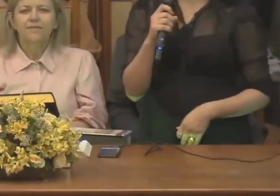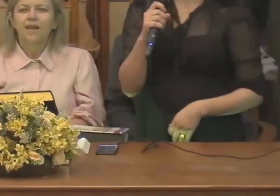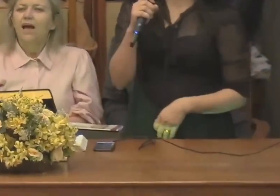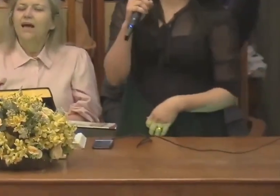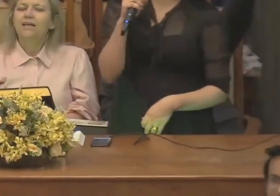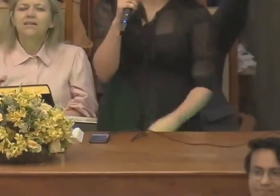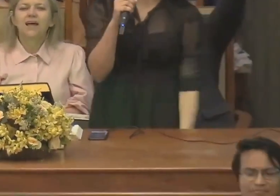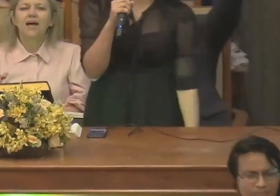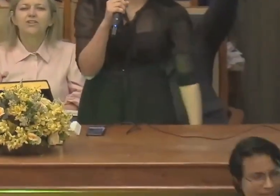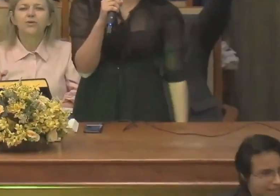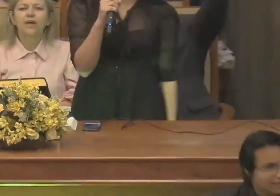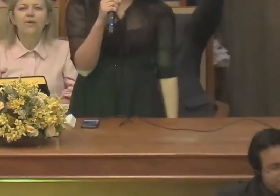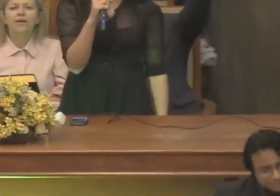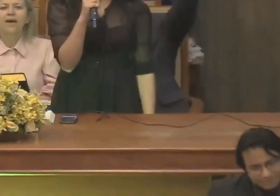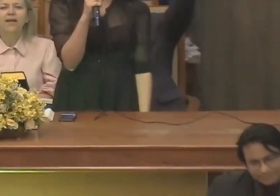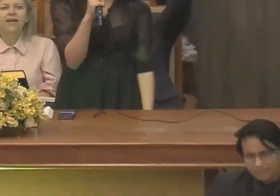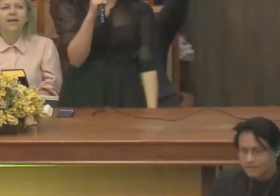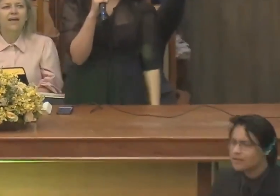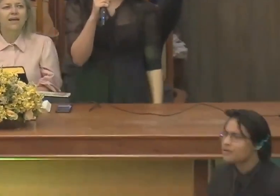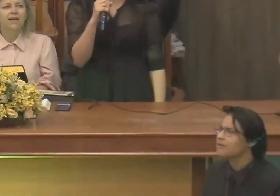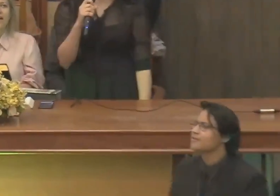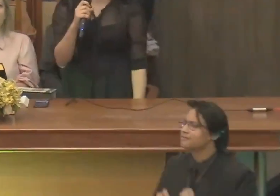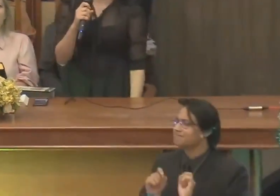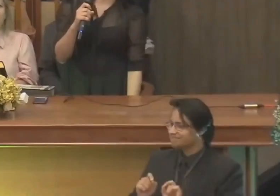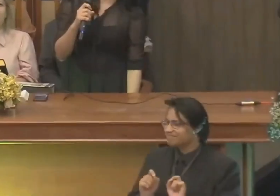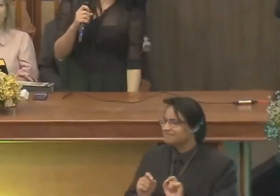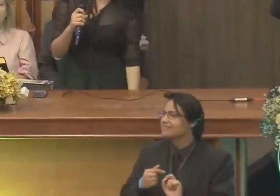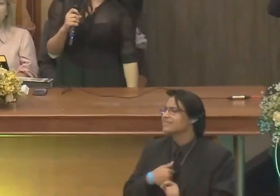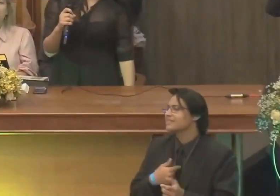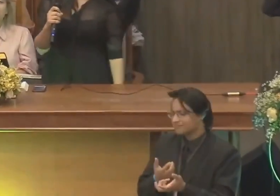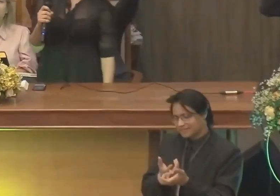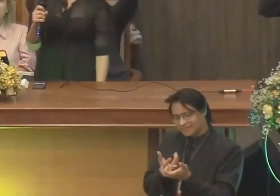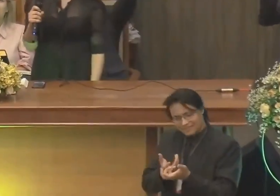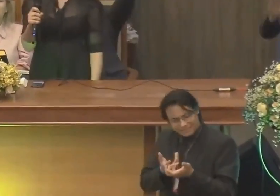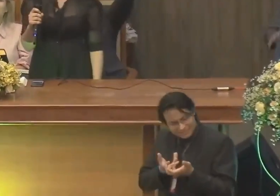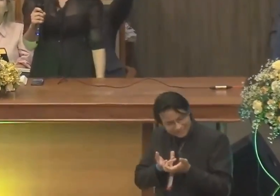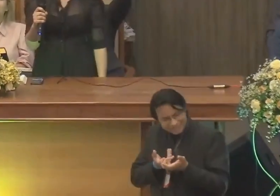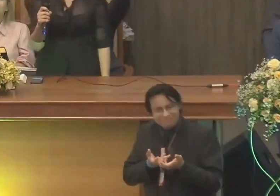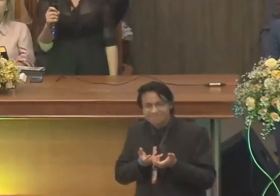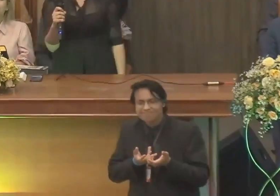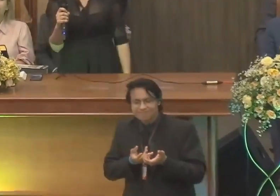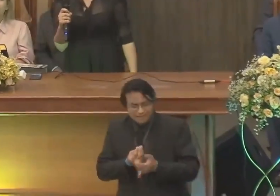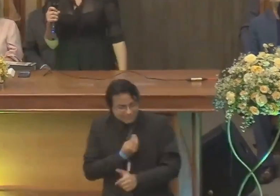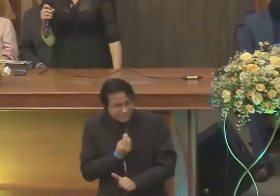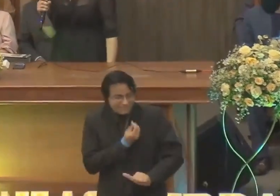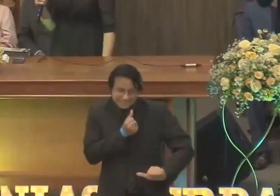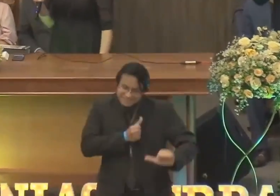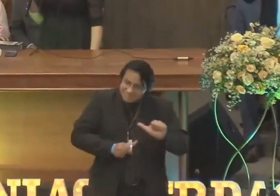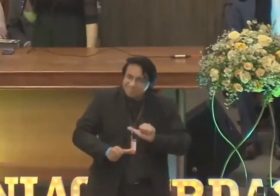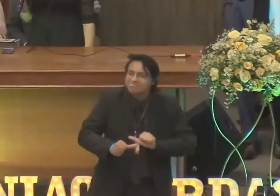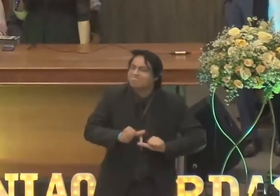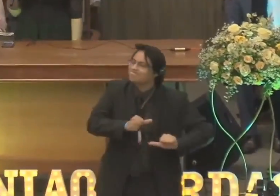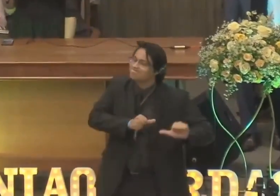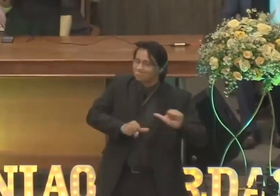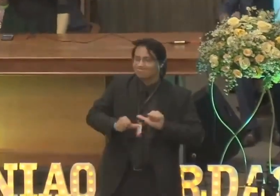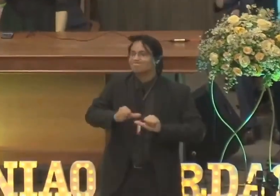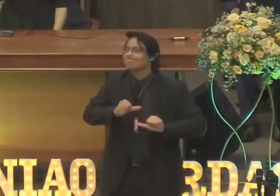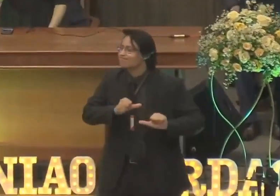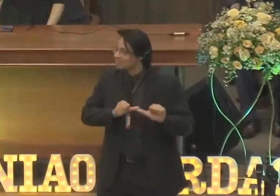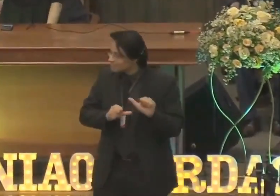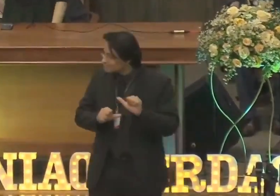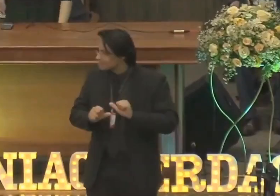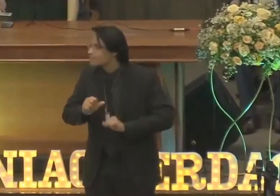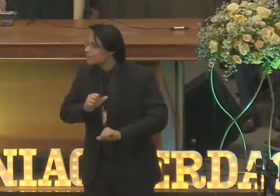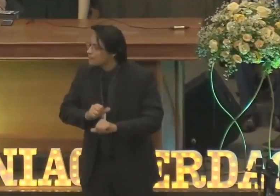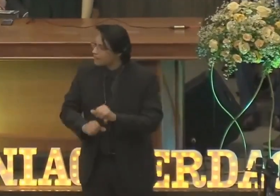Na realidade o que eu queria era nascer de novo,